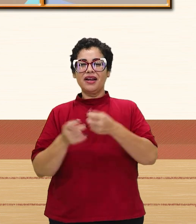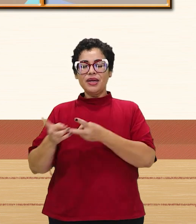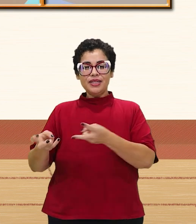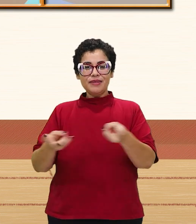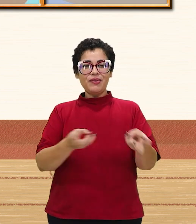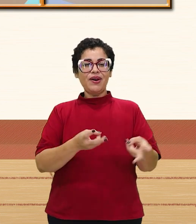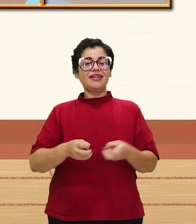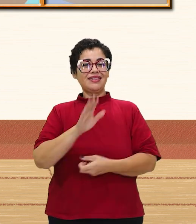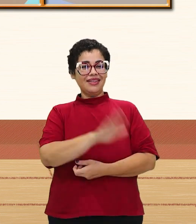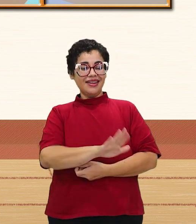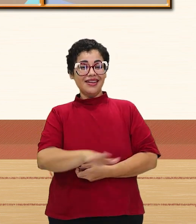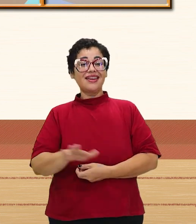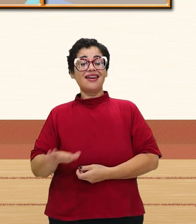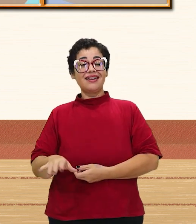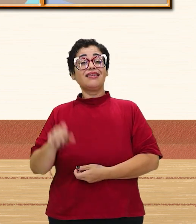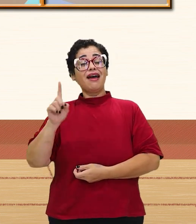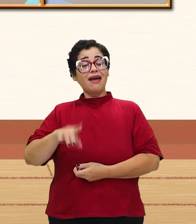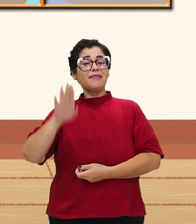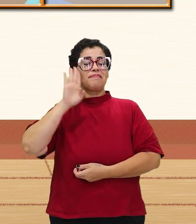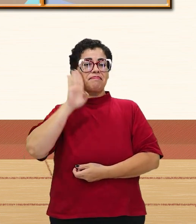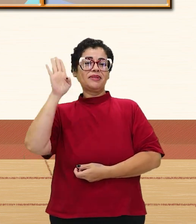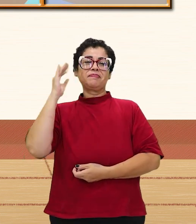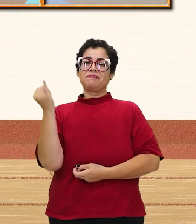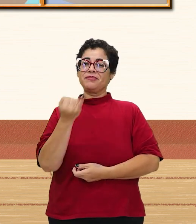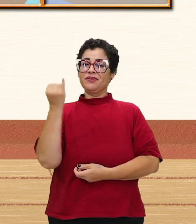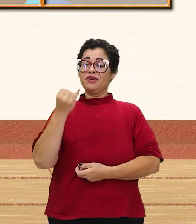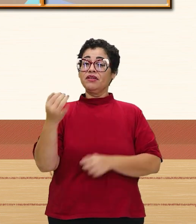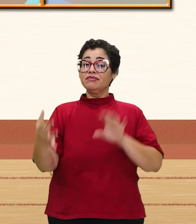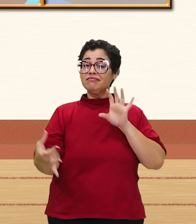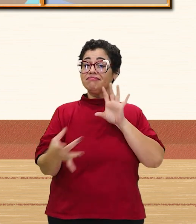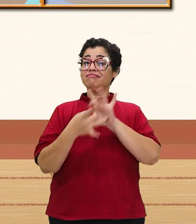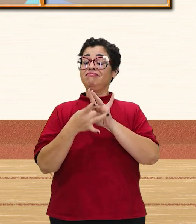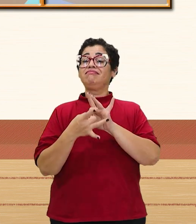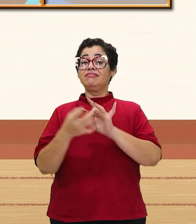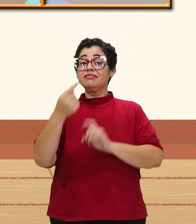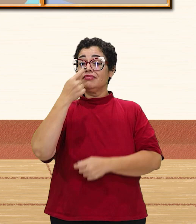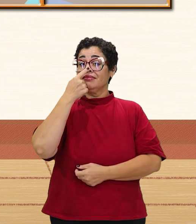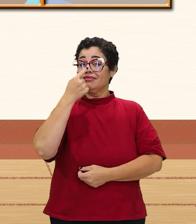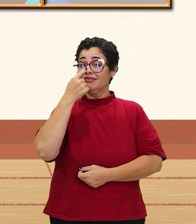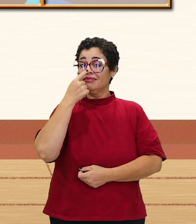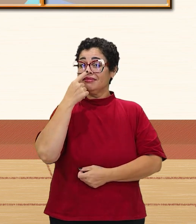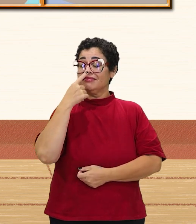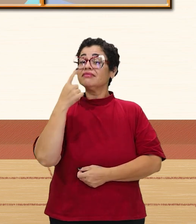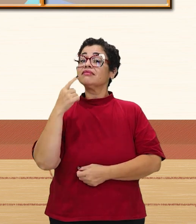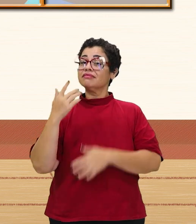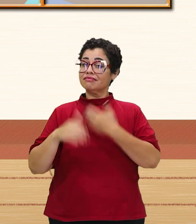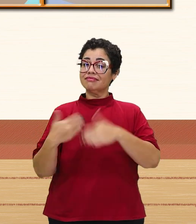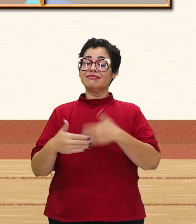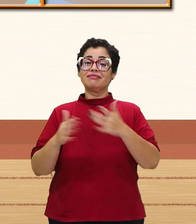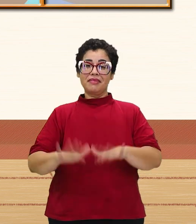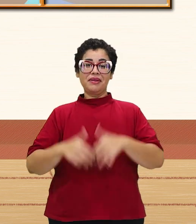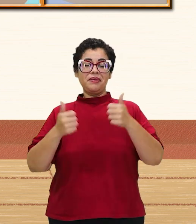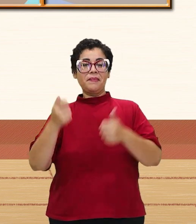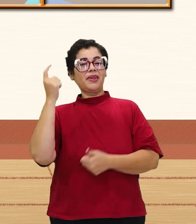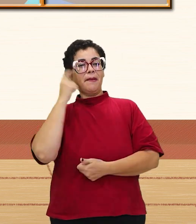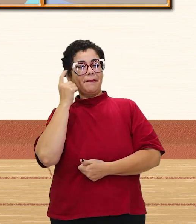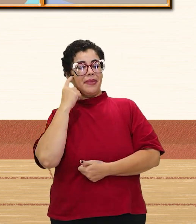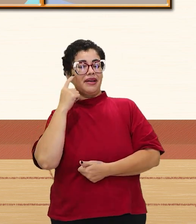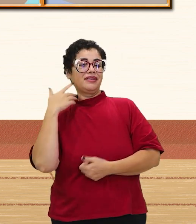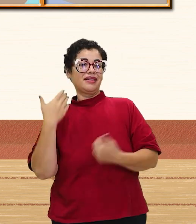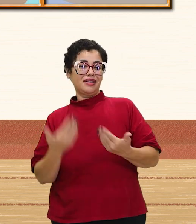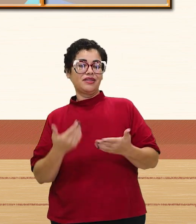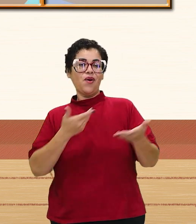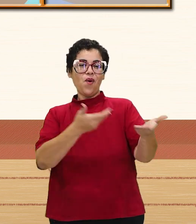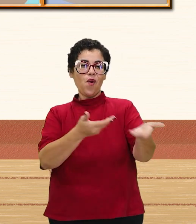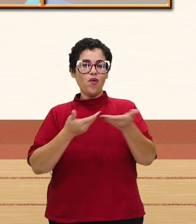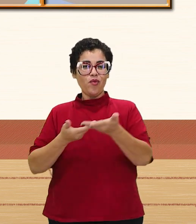nas explorações das crianças é essencial para que os vínculos e os afetos sejam construídos. É, pensando nisso, quero